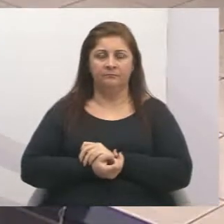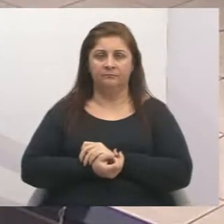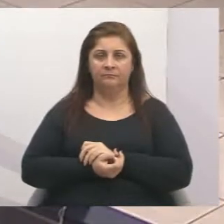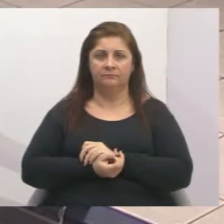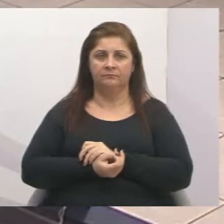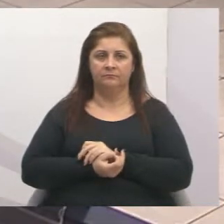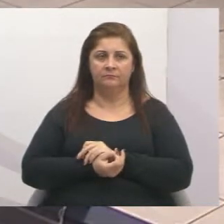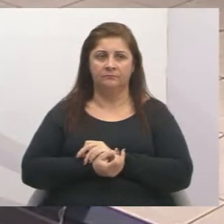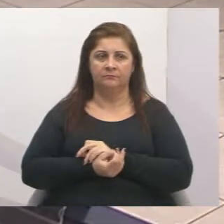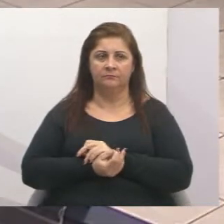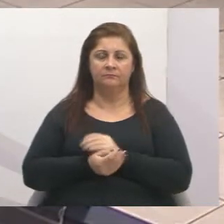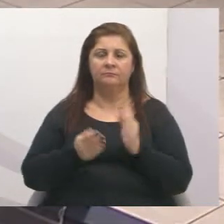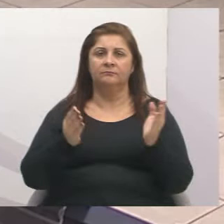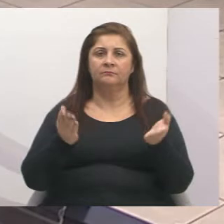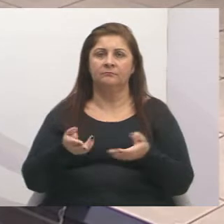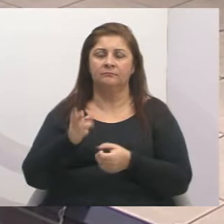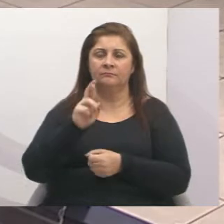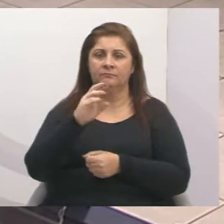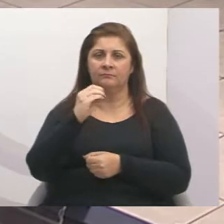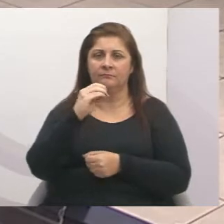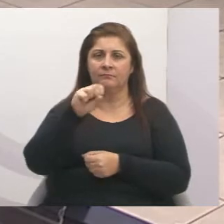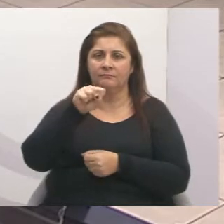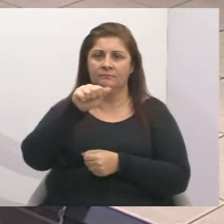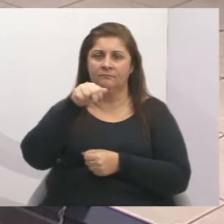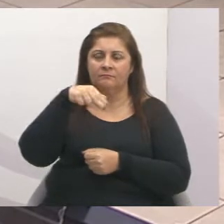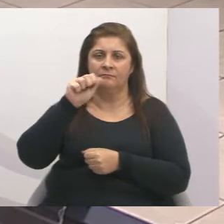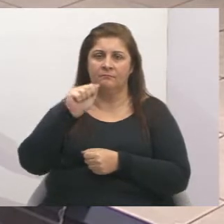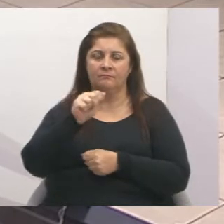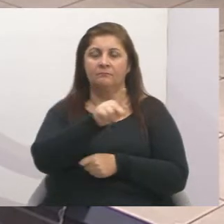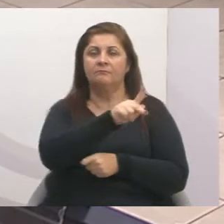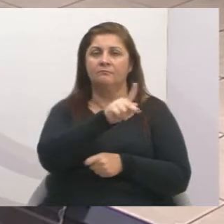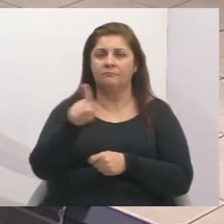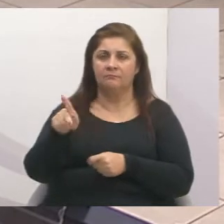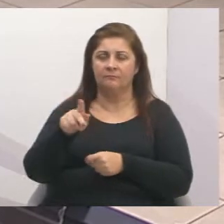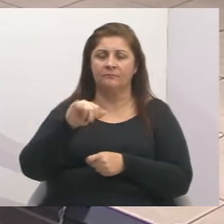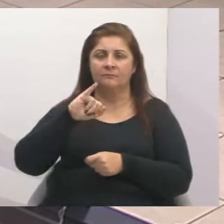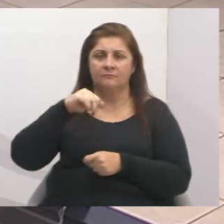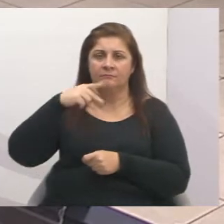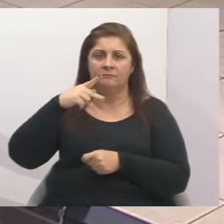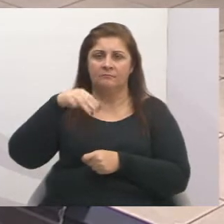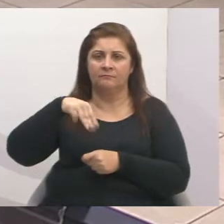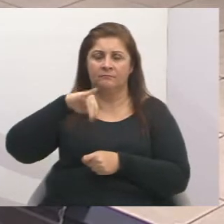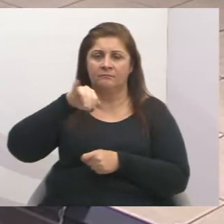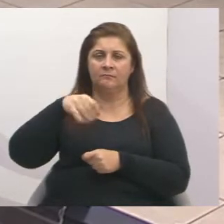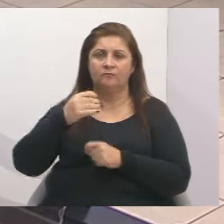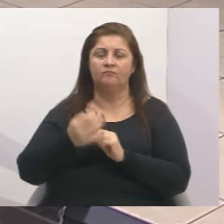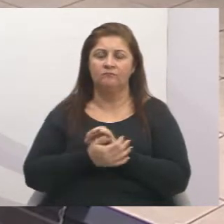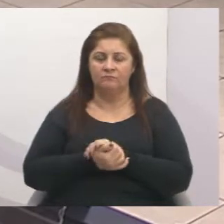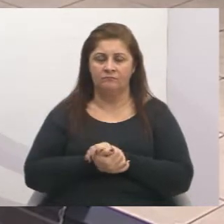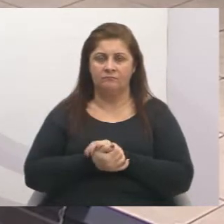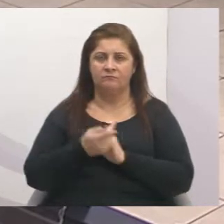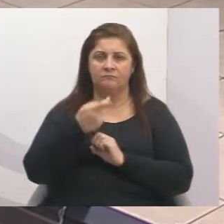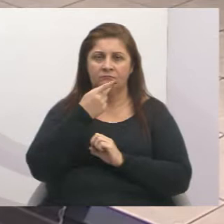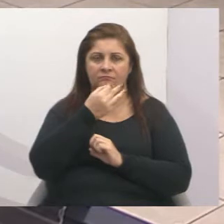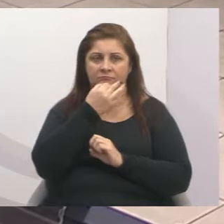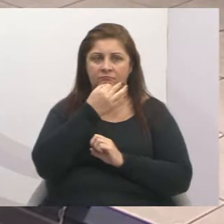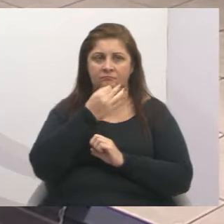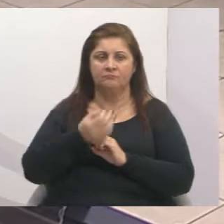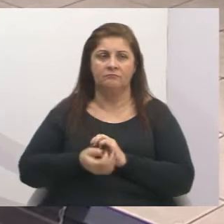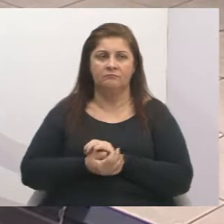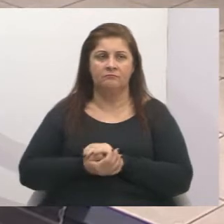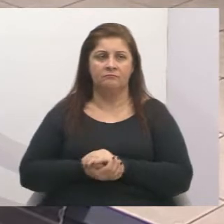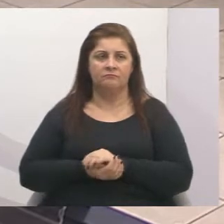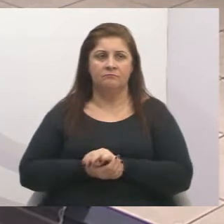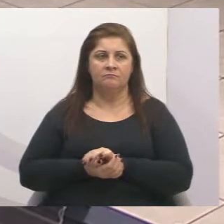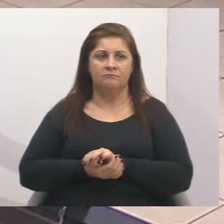Convido agora a senhora Rossana Vasques, presidente do Instituto de Previdência do município de Jacareí, para suas considerações.